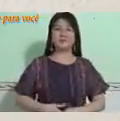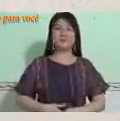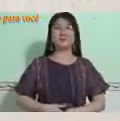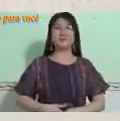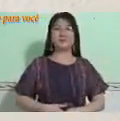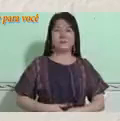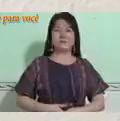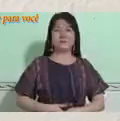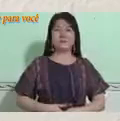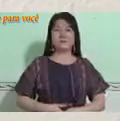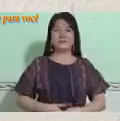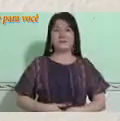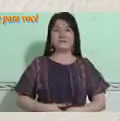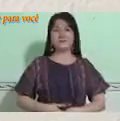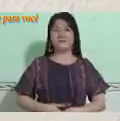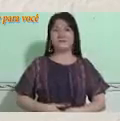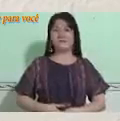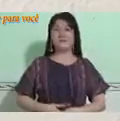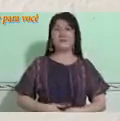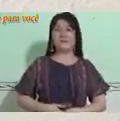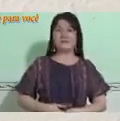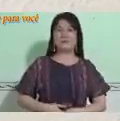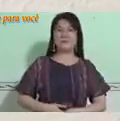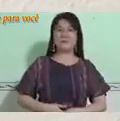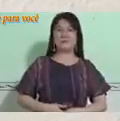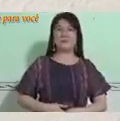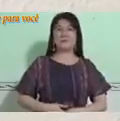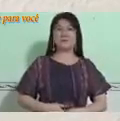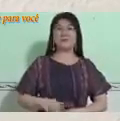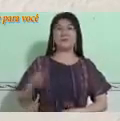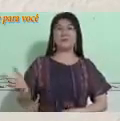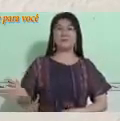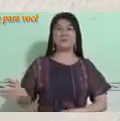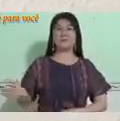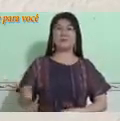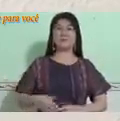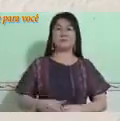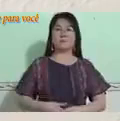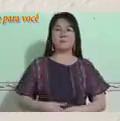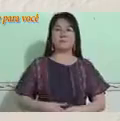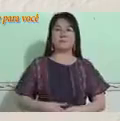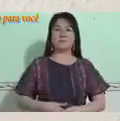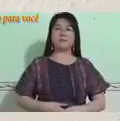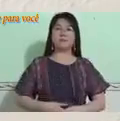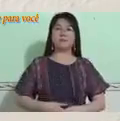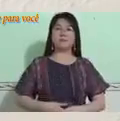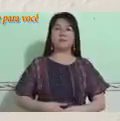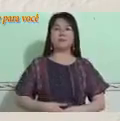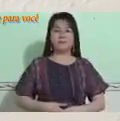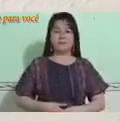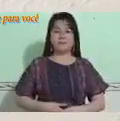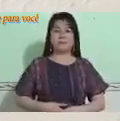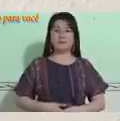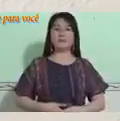VEJ como fazer a massagem cardíaca. No entanto, existem outros cuidados específicos, dependendo do